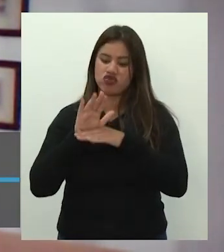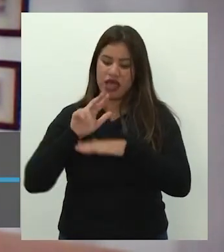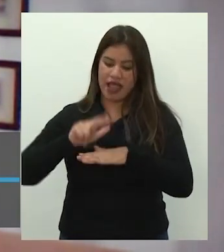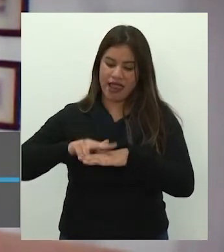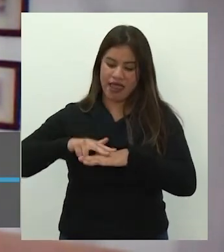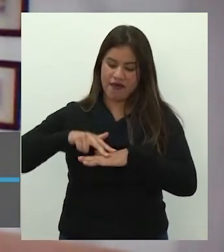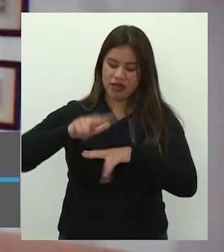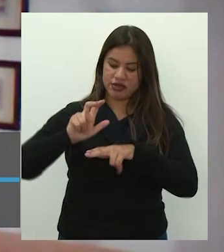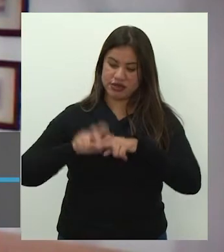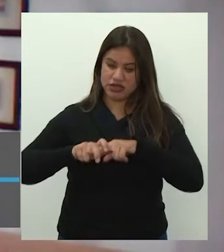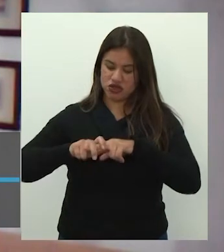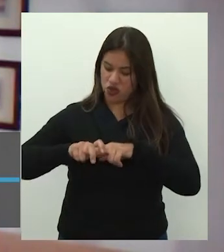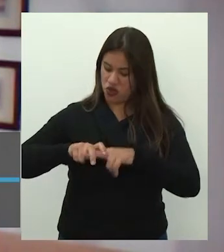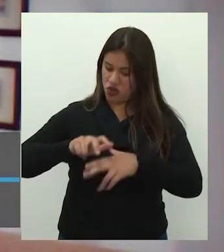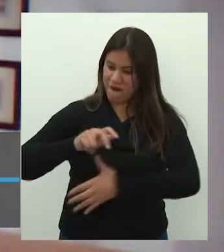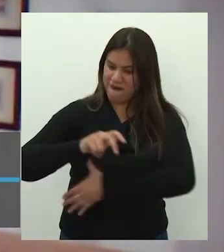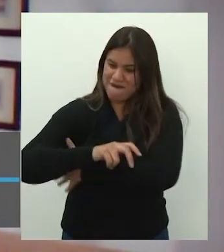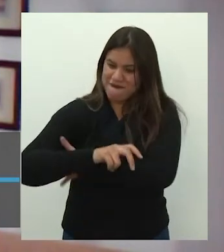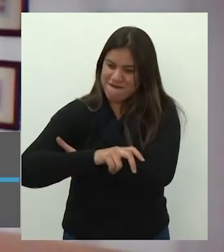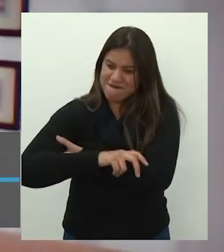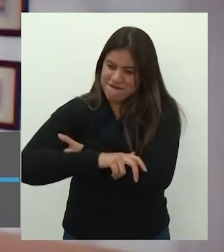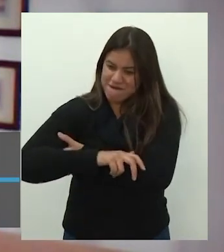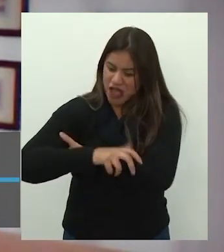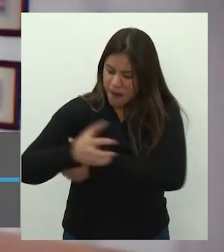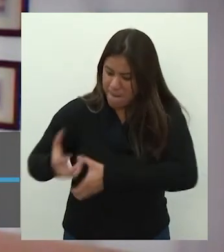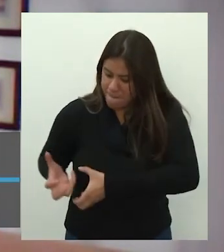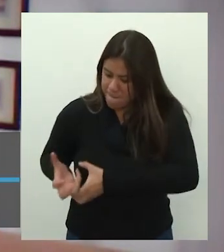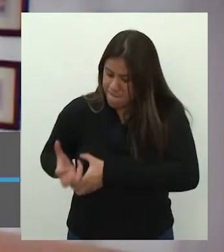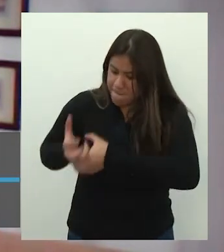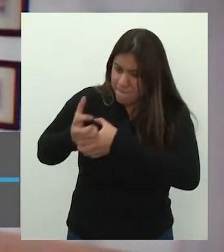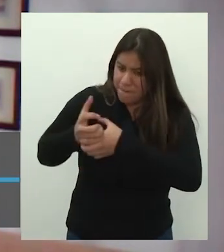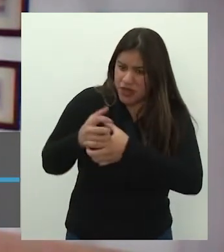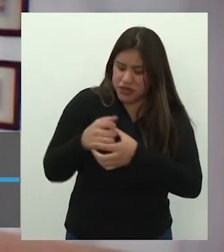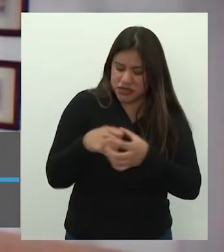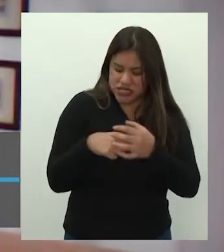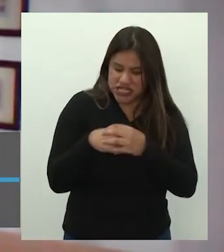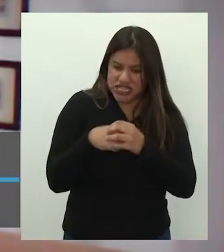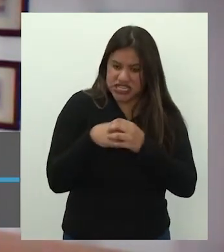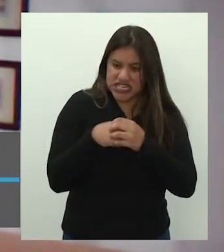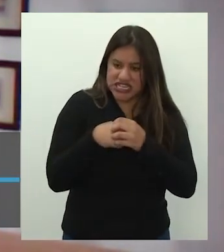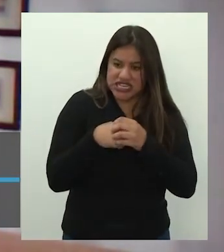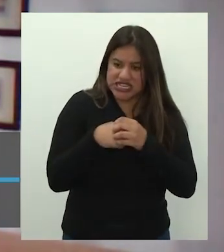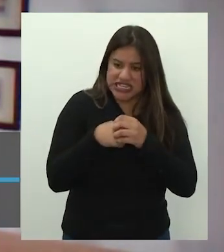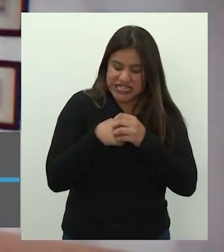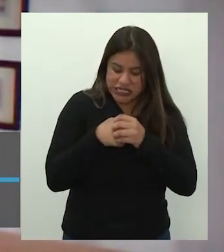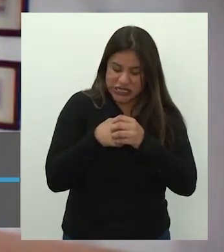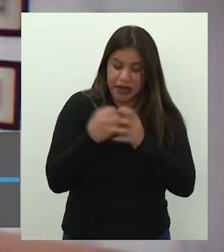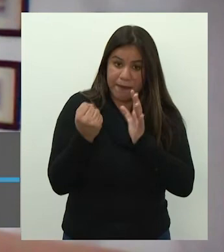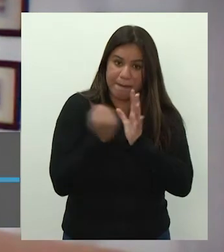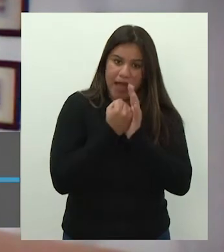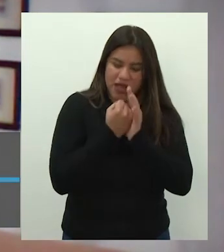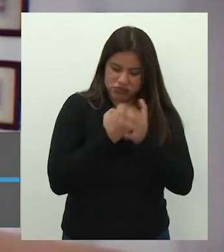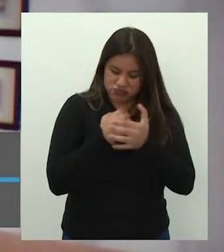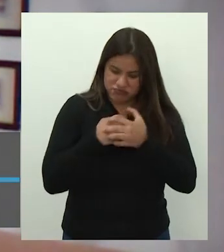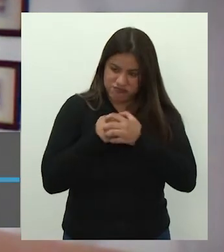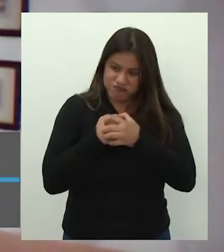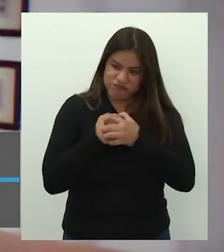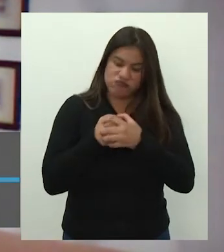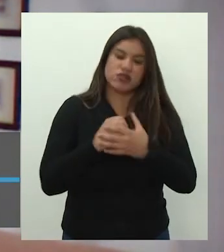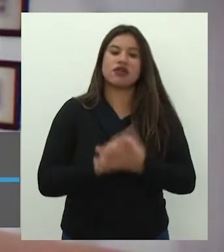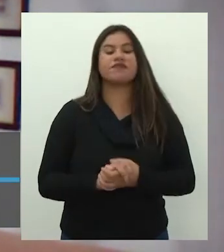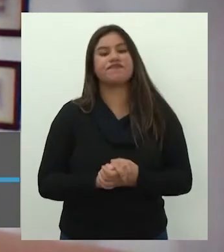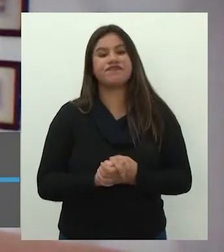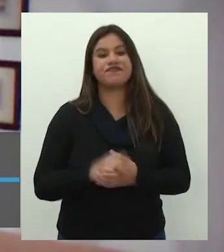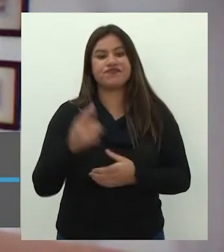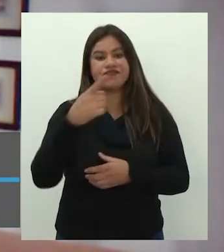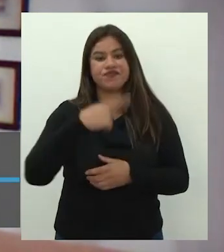uma cadeira, segura com um pouco mais de força na mão, pode deixar uma marca. Então, nós também temos que